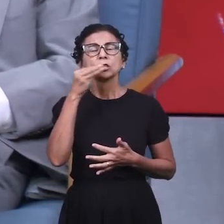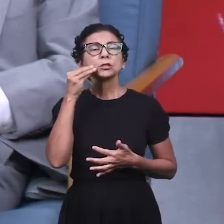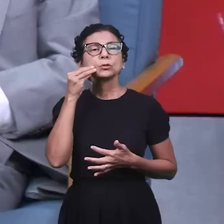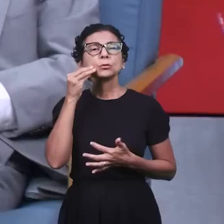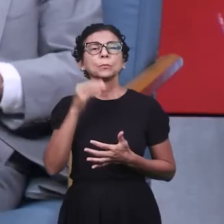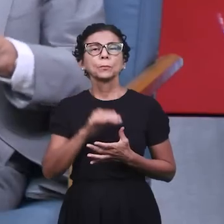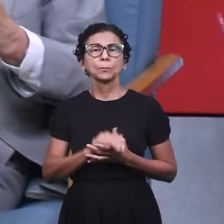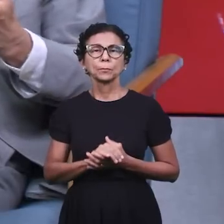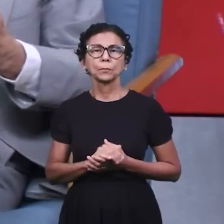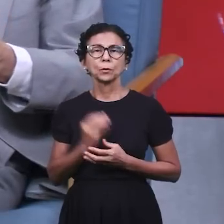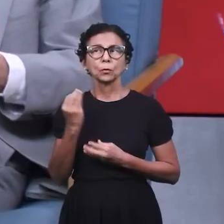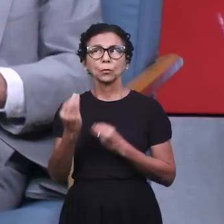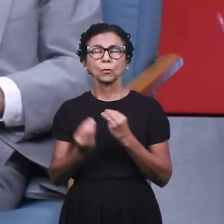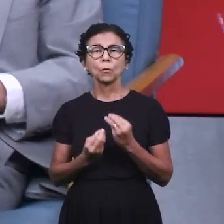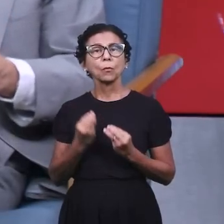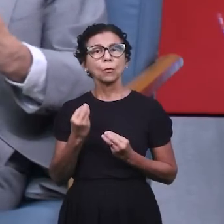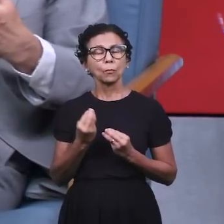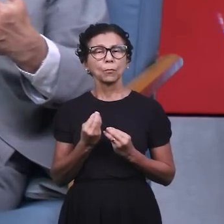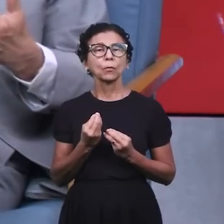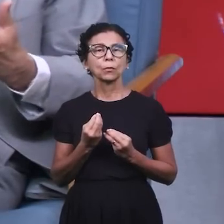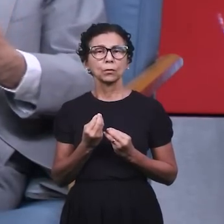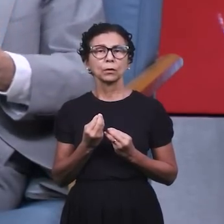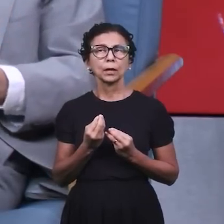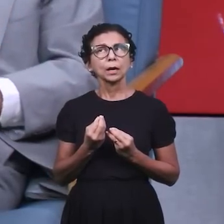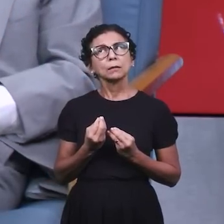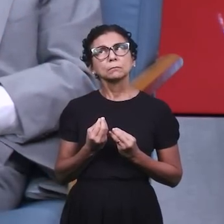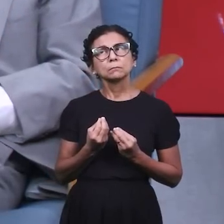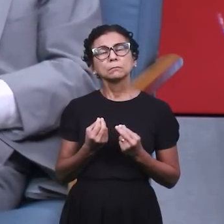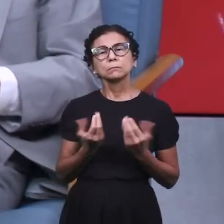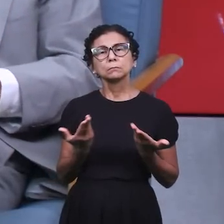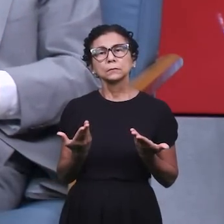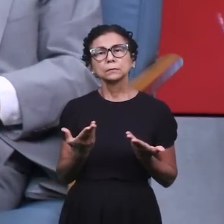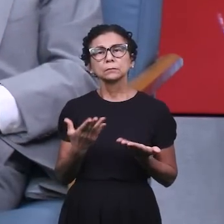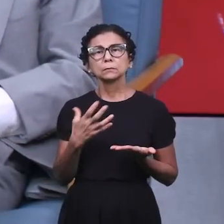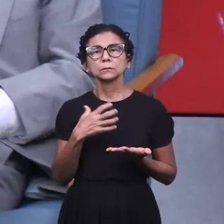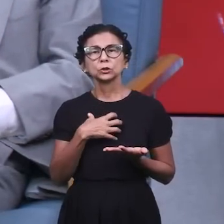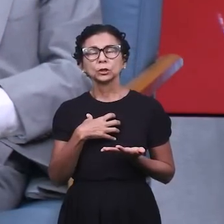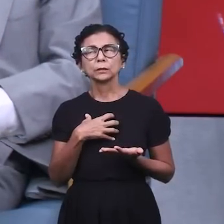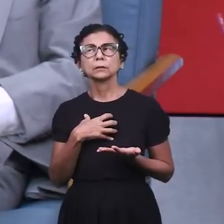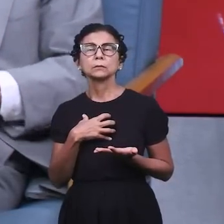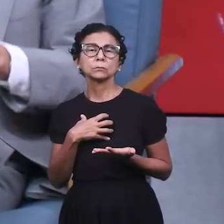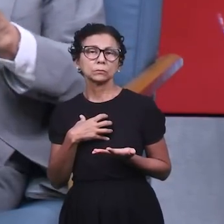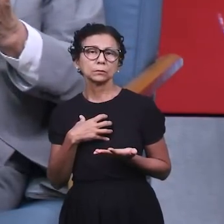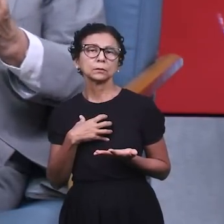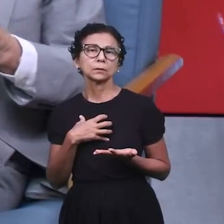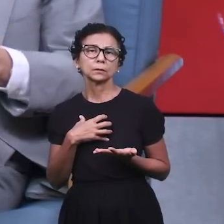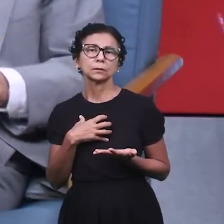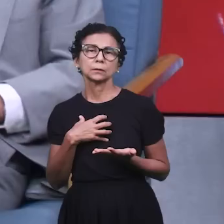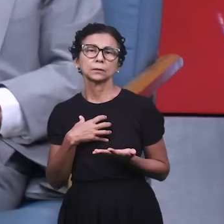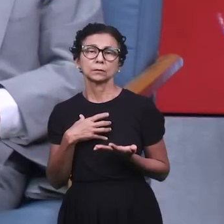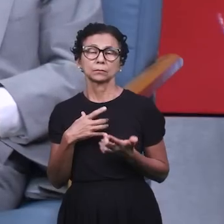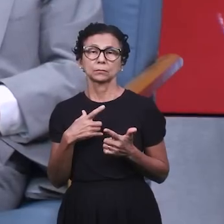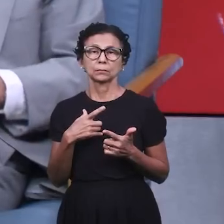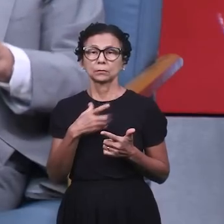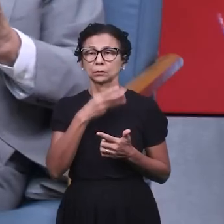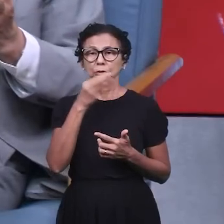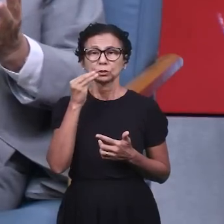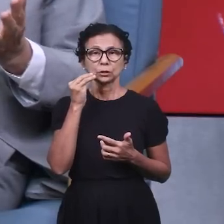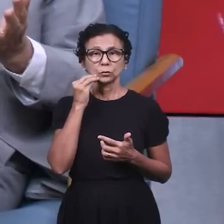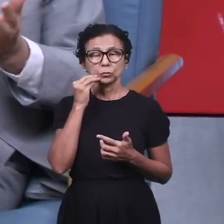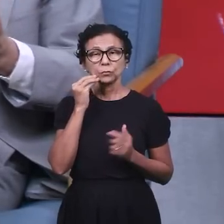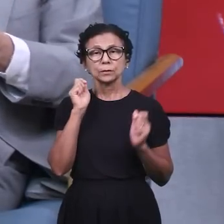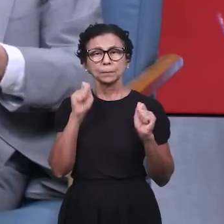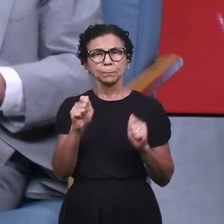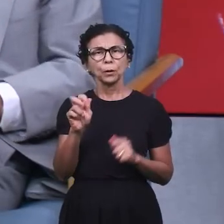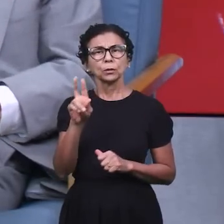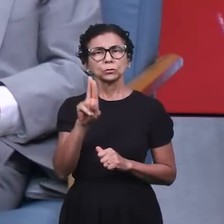jejum? Qual o jejum que agrada a Deus? Como é que é feito o jejum? De que forma? Nós explicamos isso porque o